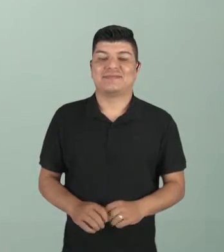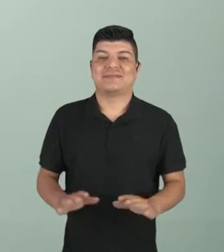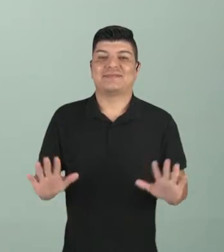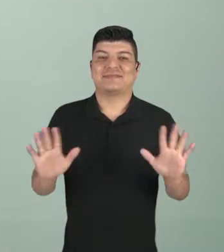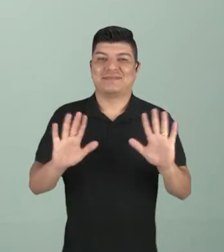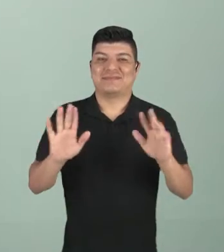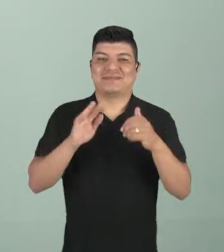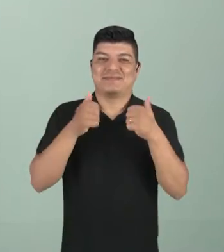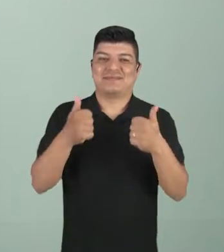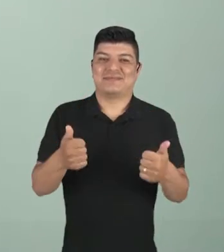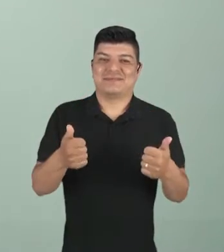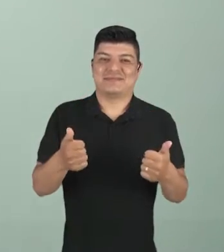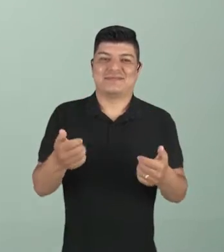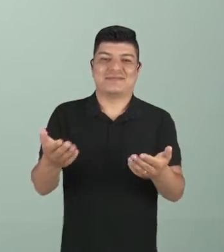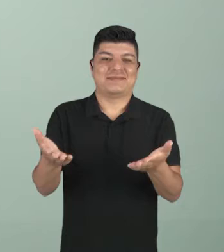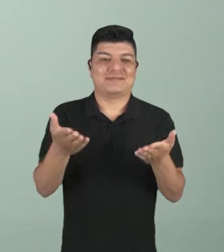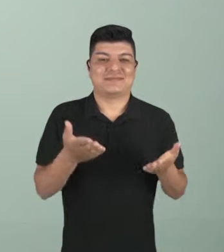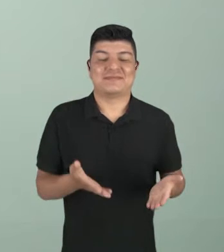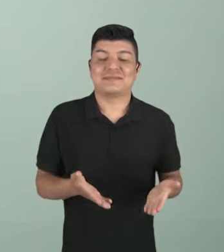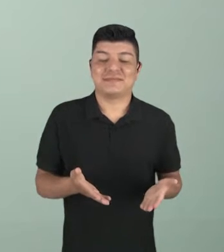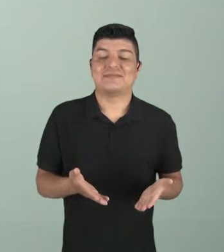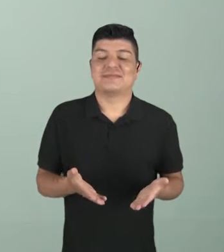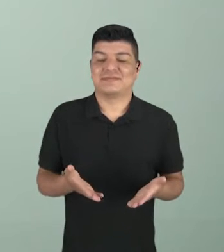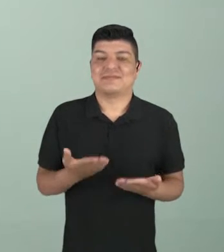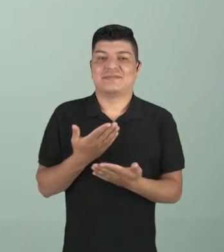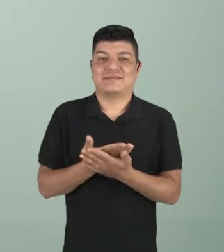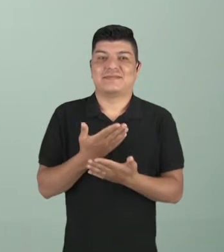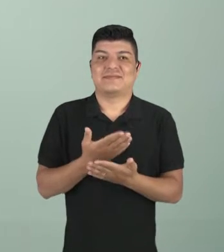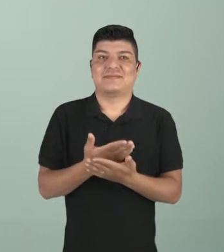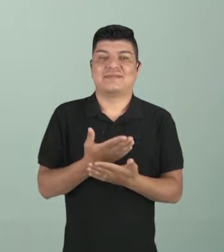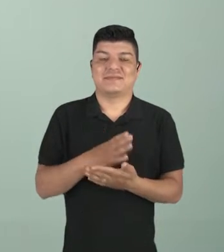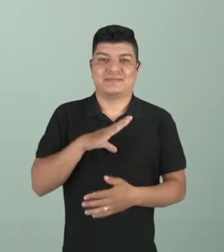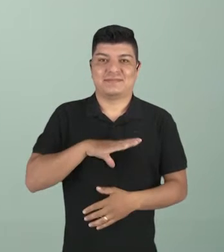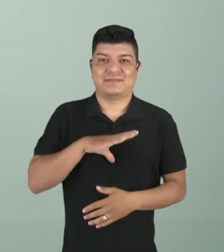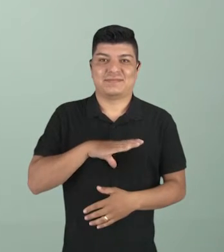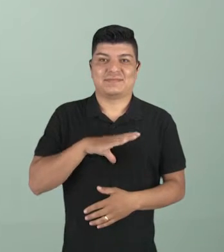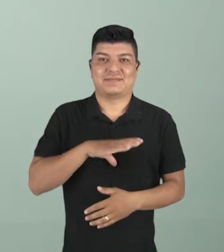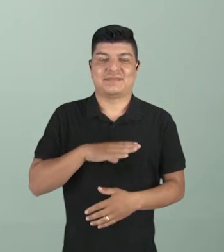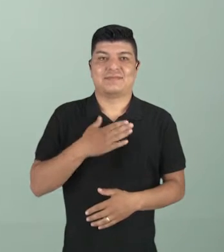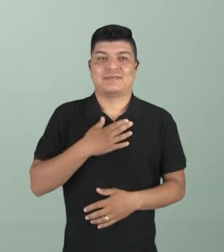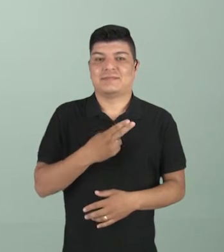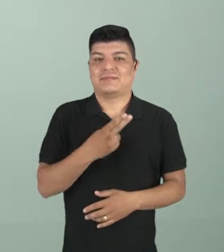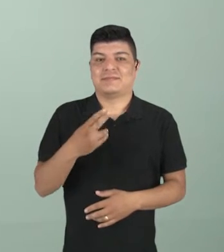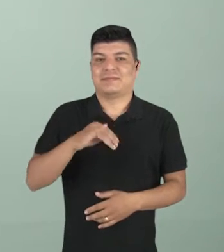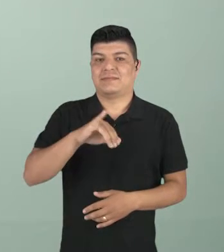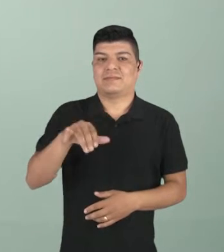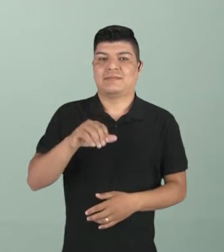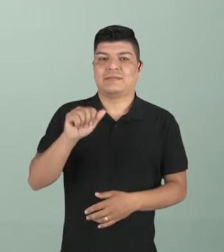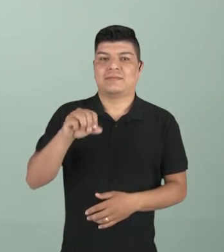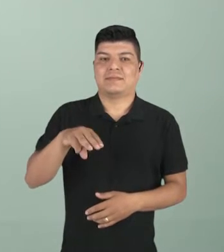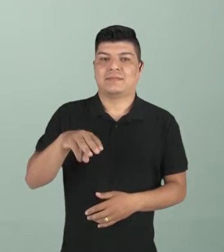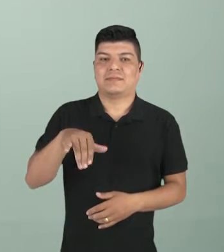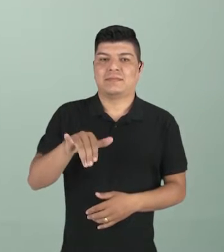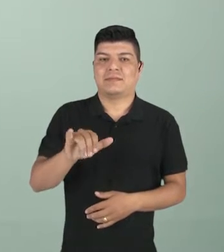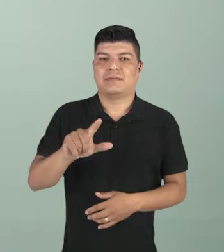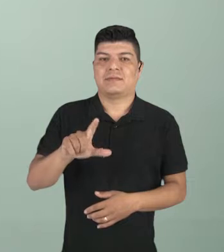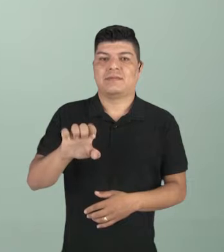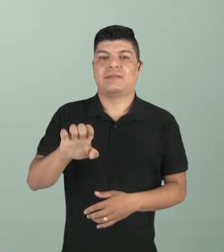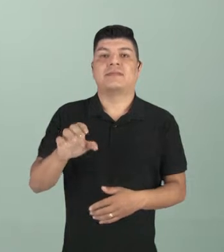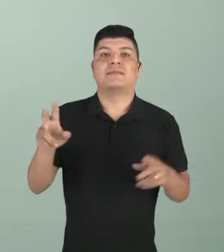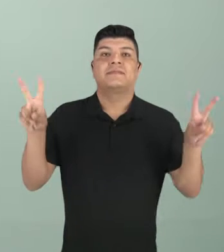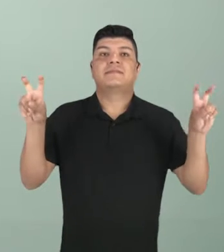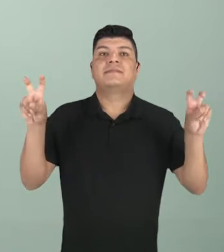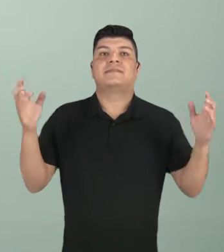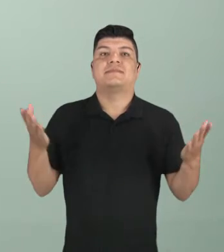Olá, galerinha, tudo bem? Sejam todos bem-vindos à aula de língua portuguesa. Eu sou a professora Jamile Fontinelli e o nosso assunto